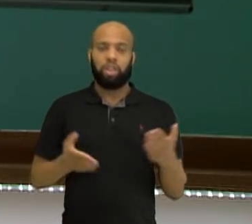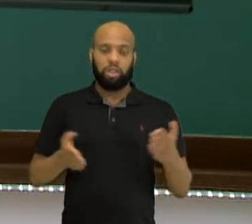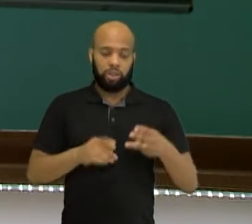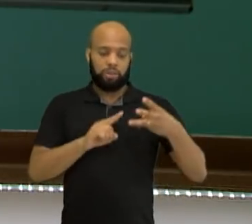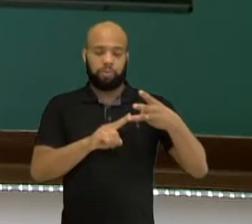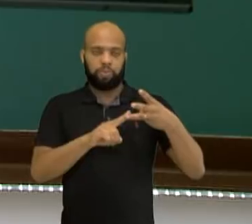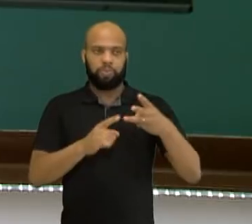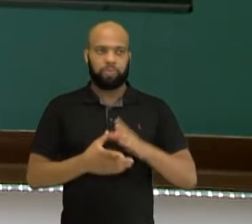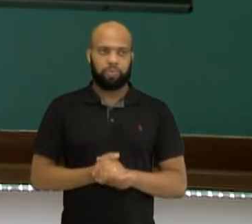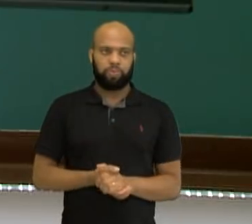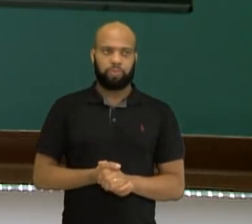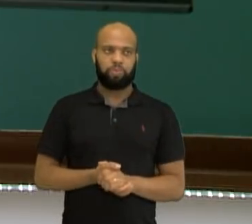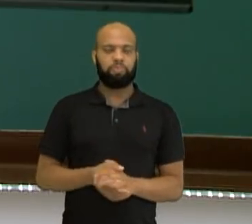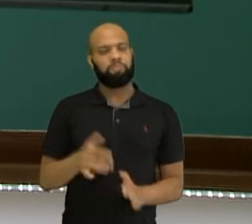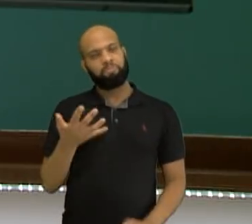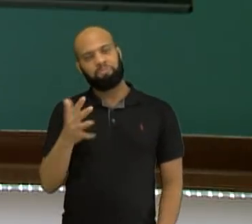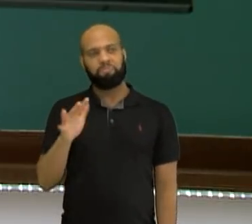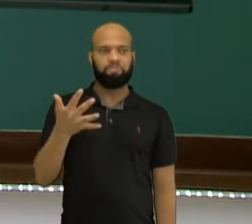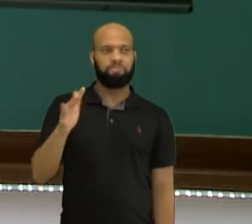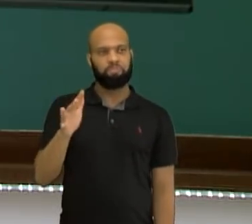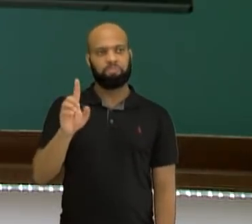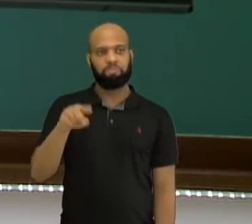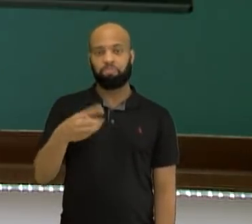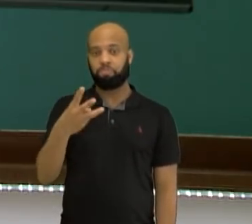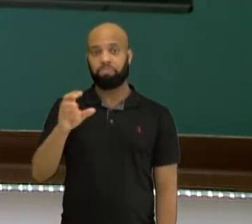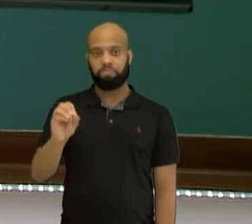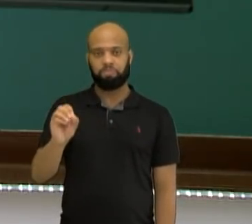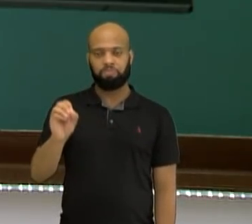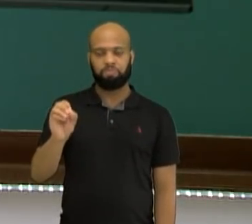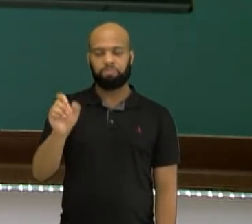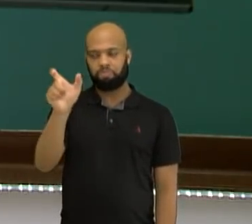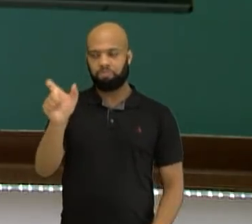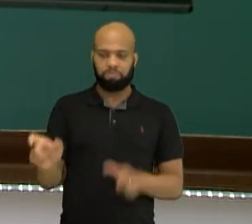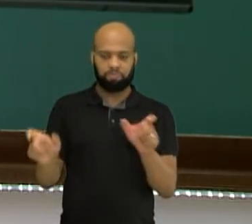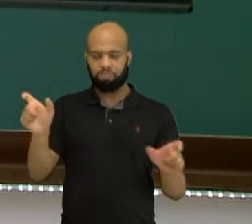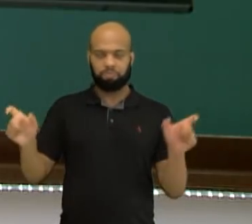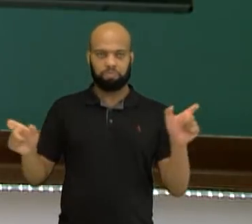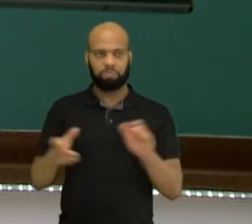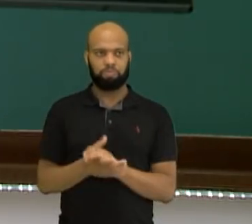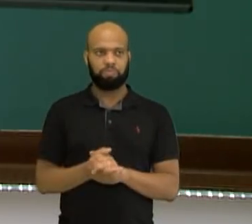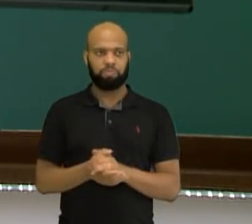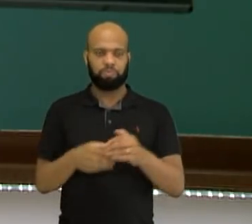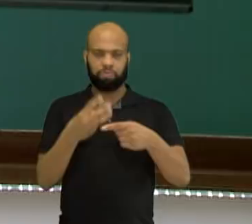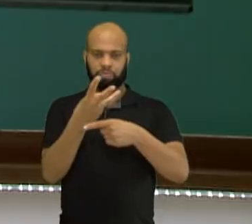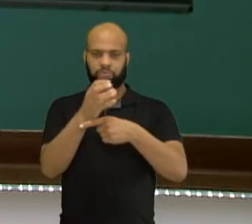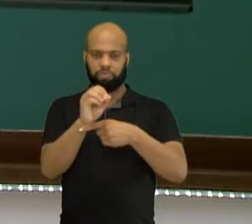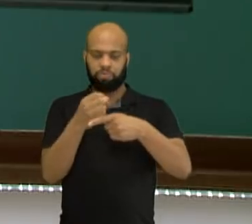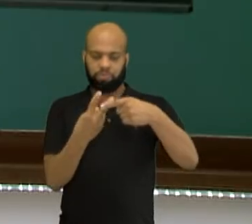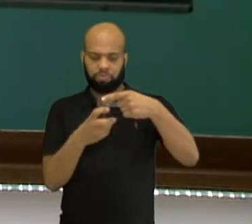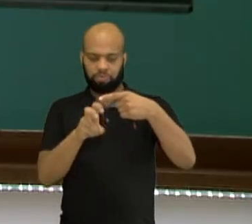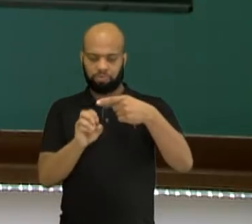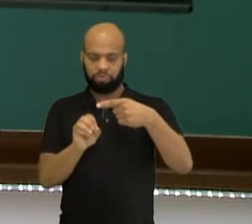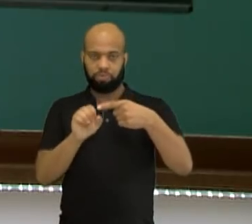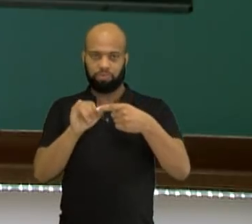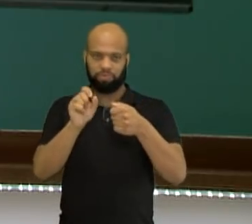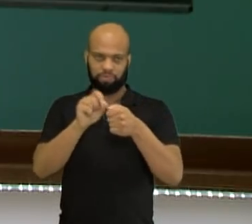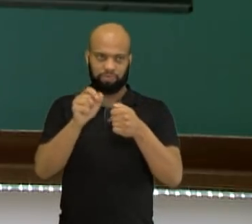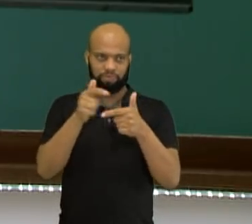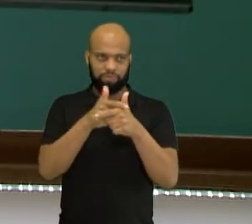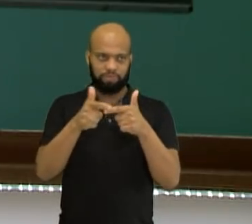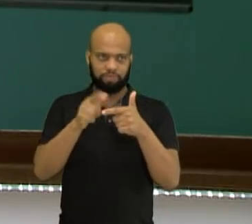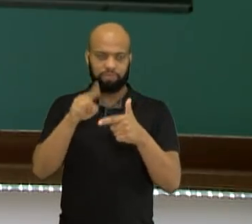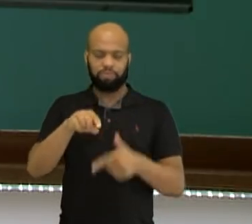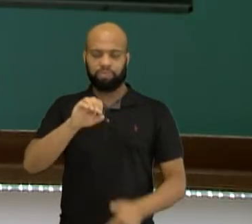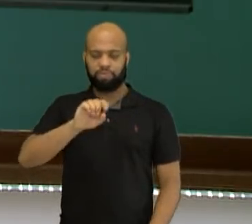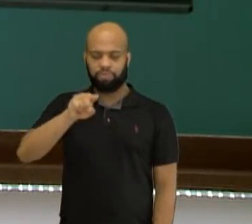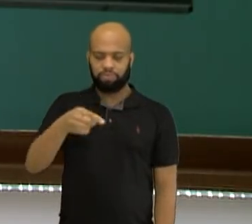próximo. Regular. Regular é 30 espectadores. 30 por 250, se você fizer a divisãozinha,